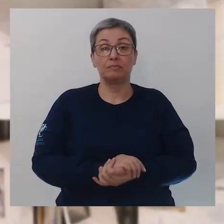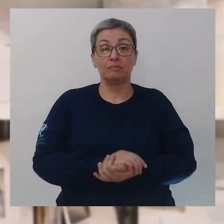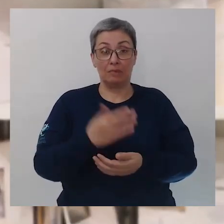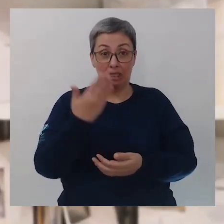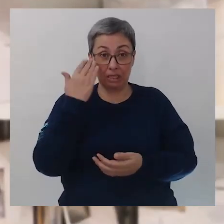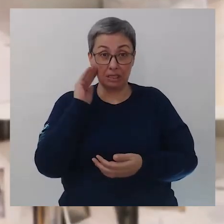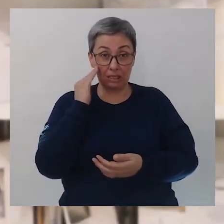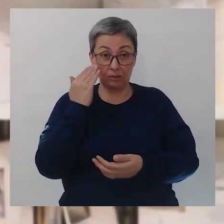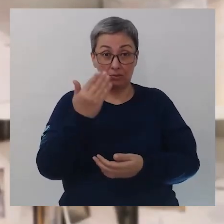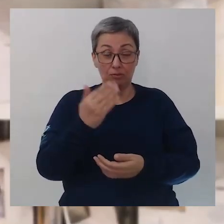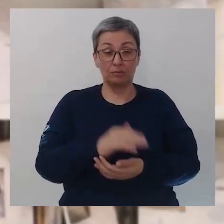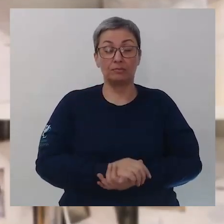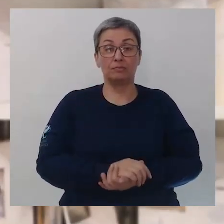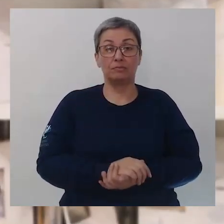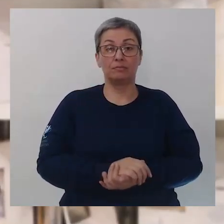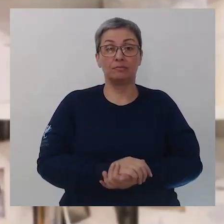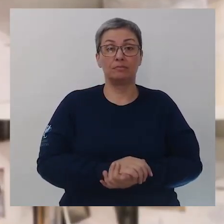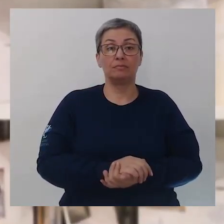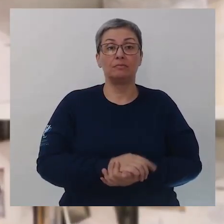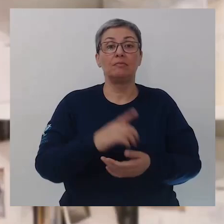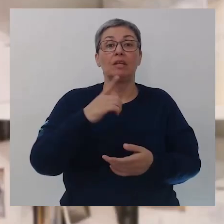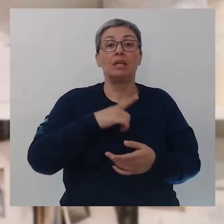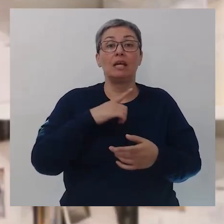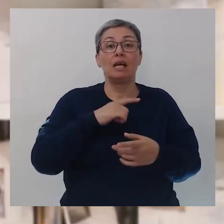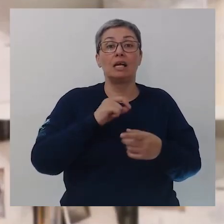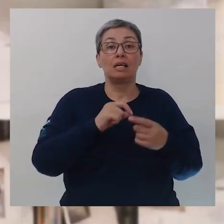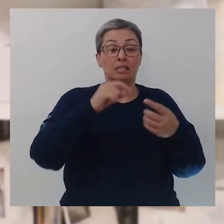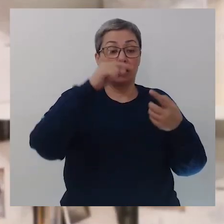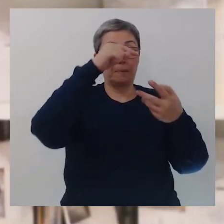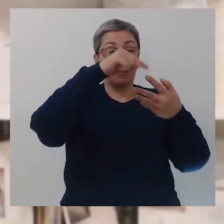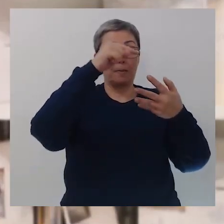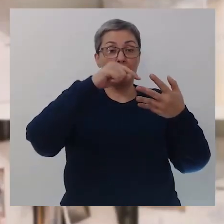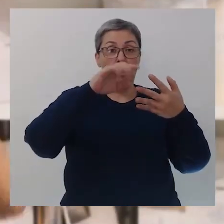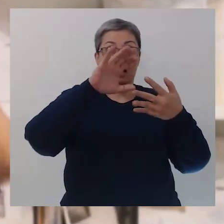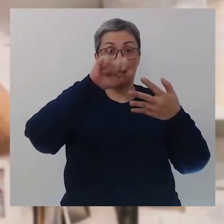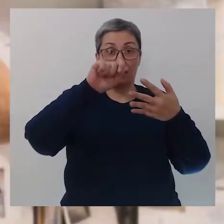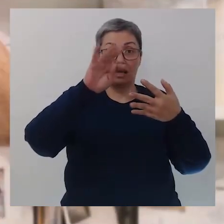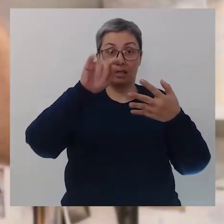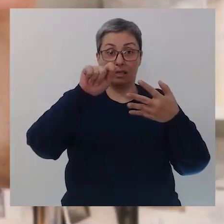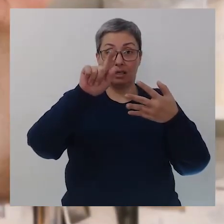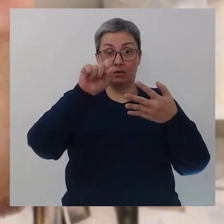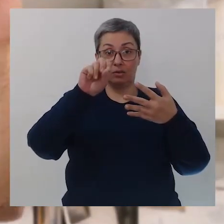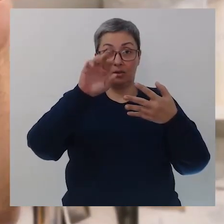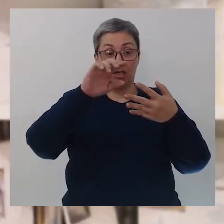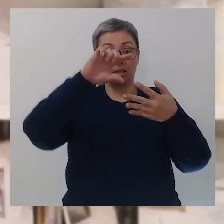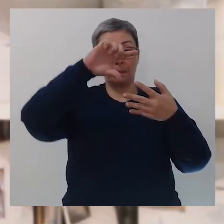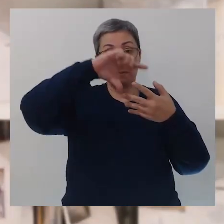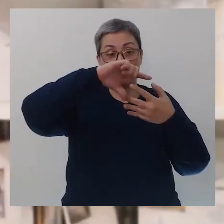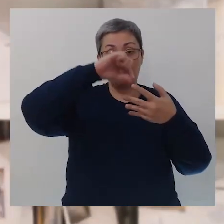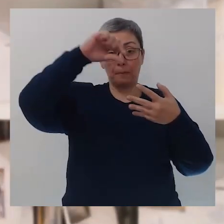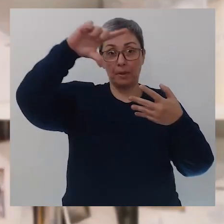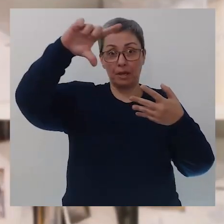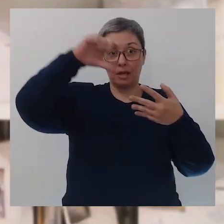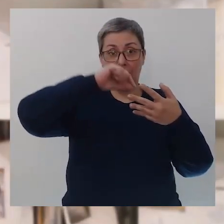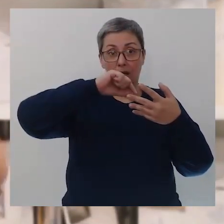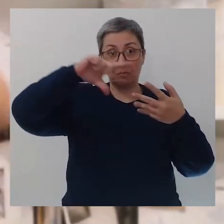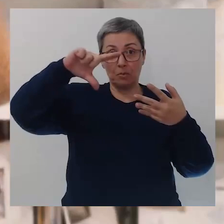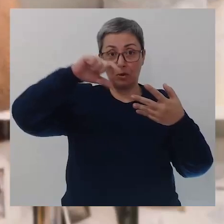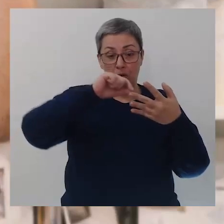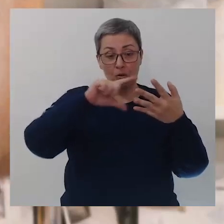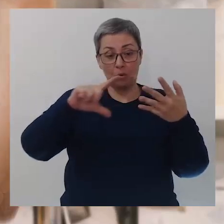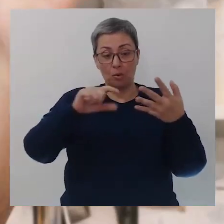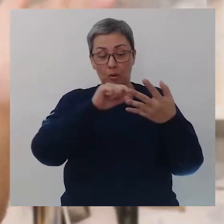Deu para entender? As categorias, né? Ou seja, esses pedaços que compõem